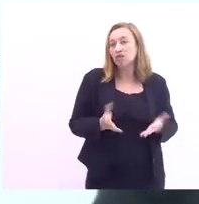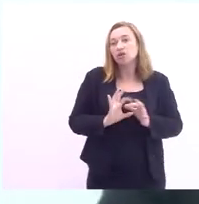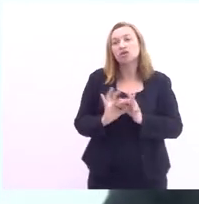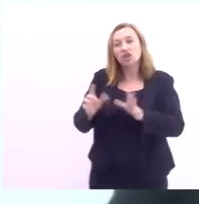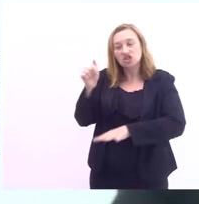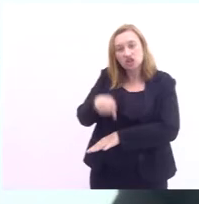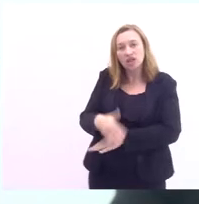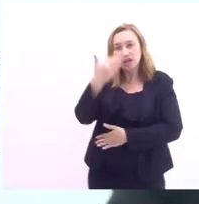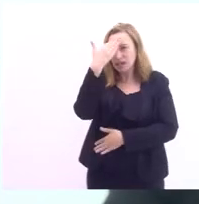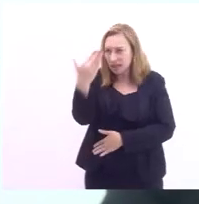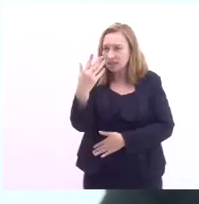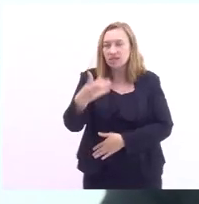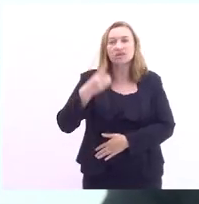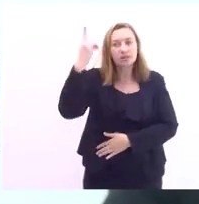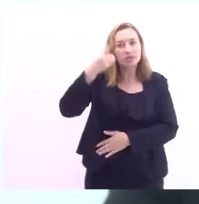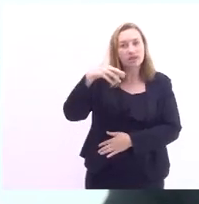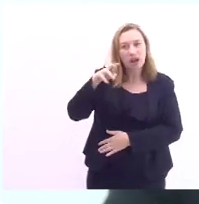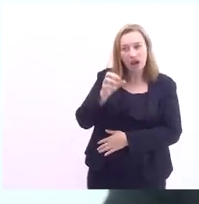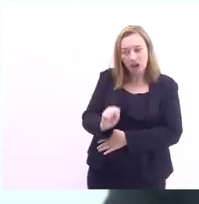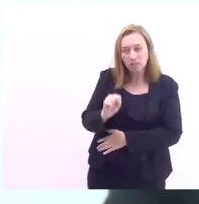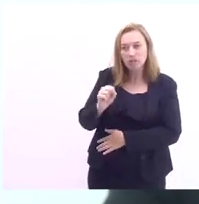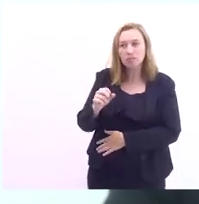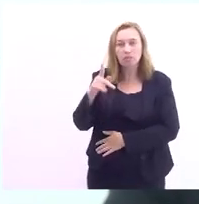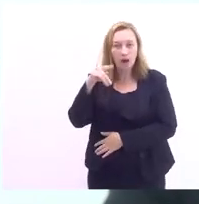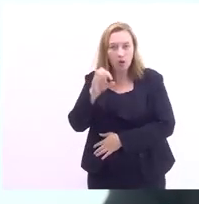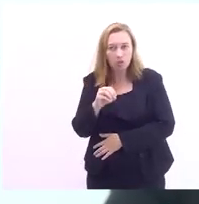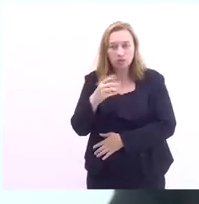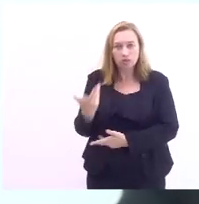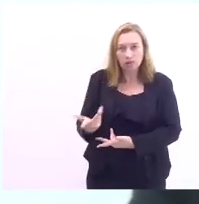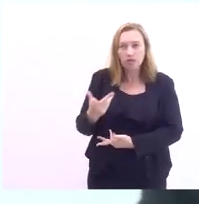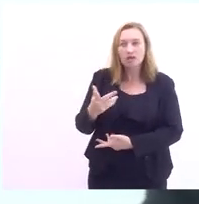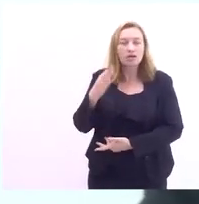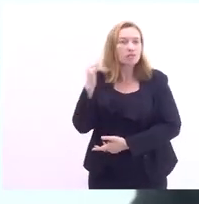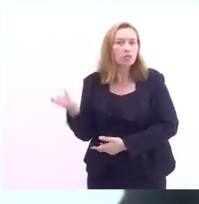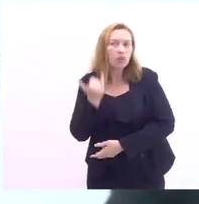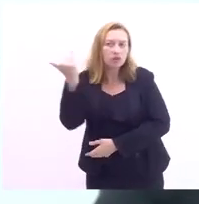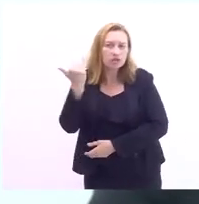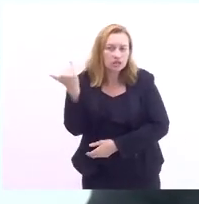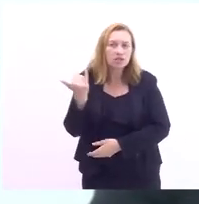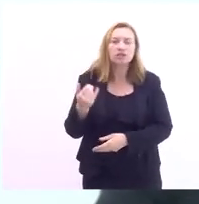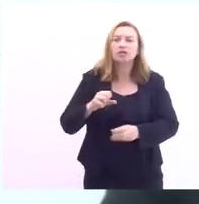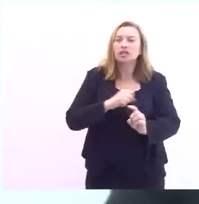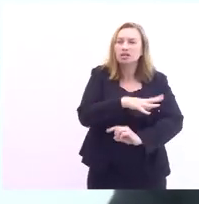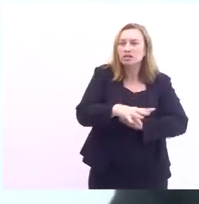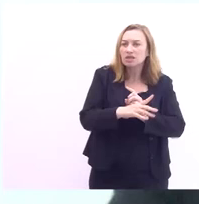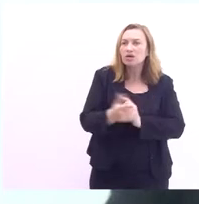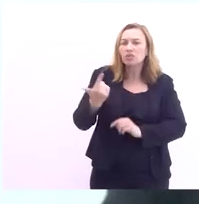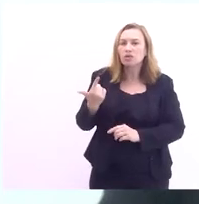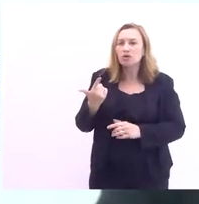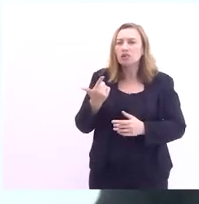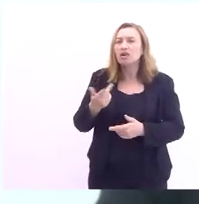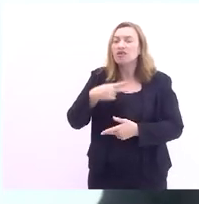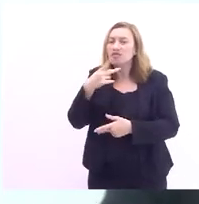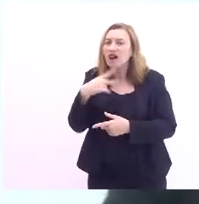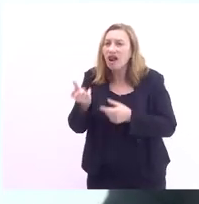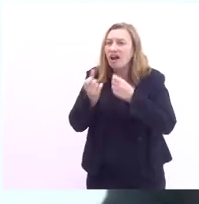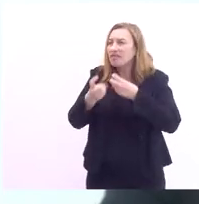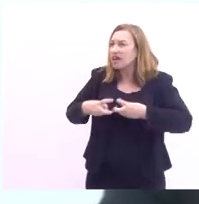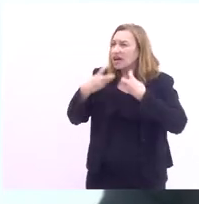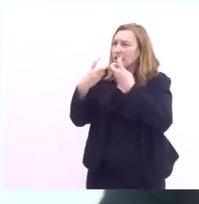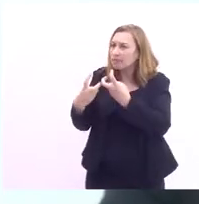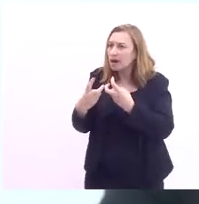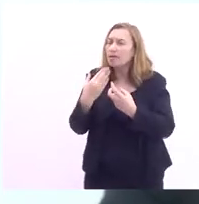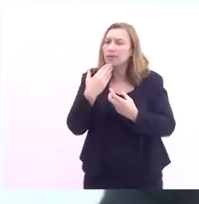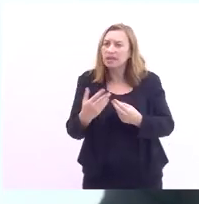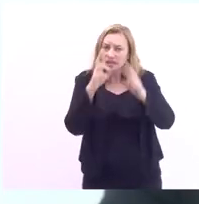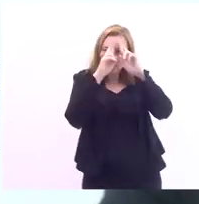aqui, agradeço ao deputado Paulo Ramos, que é uma oportunidade, é um foro importantíssimo, para que a sociedade venha falar, venha clamar, por respeito